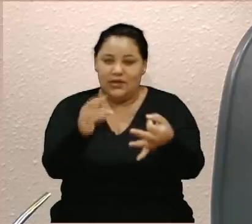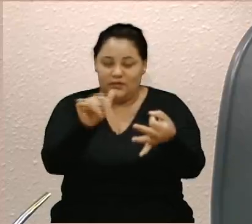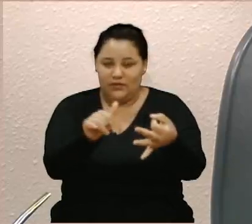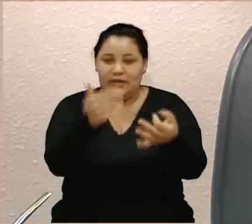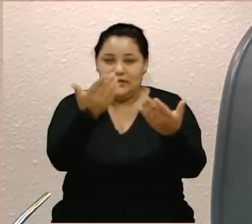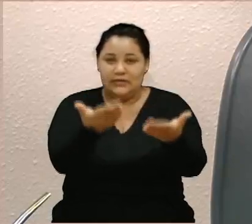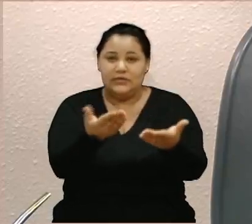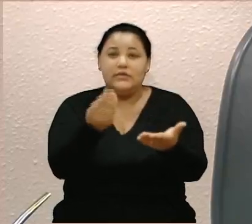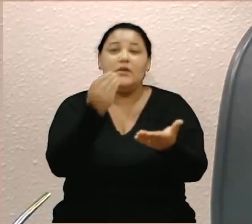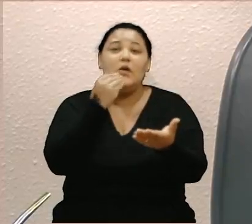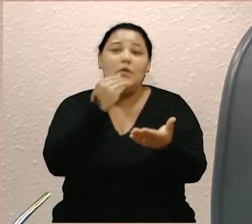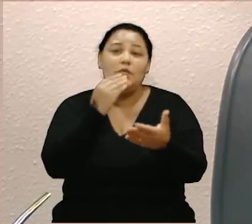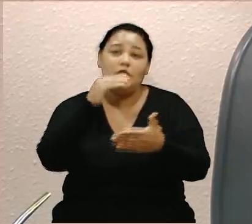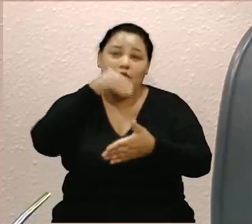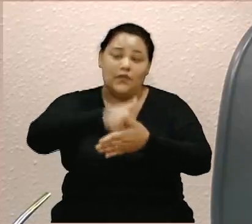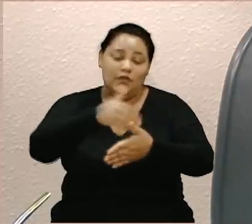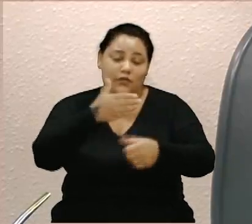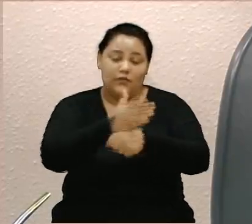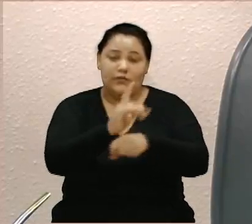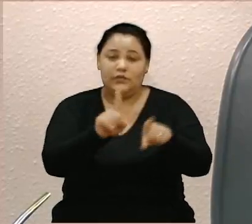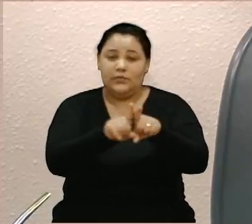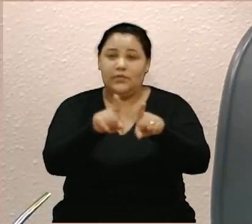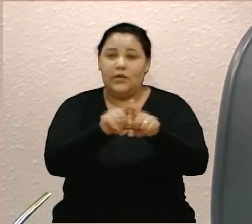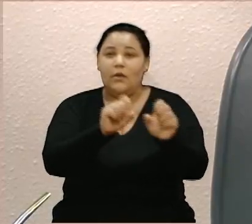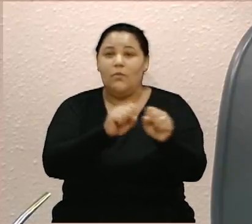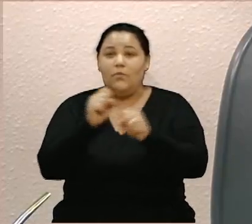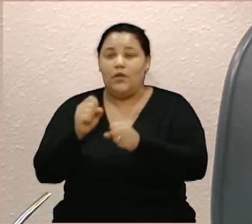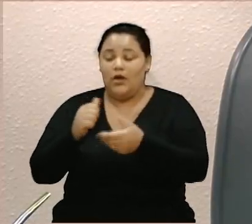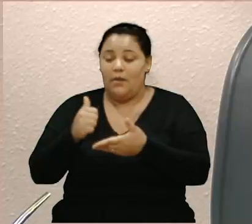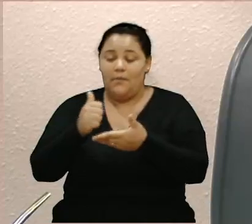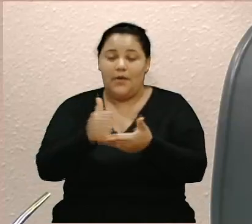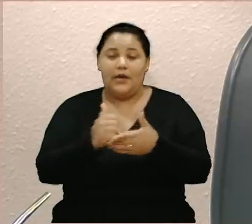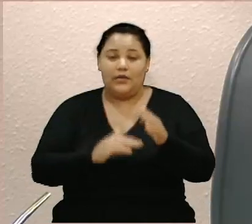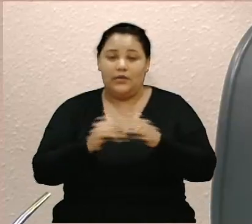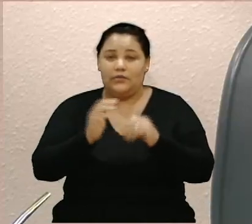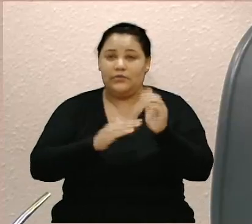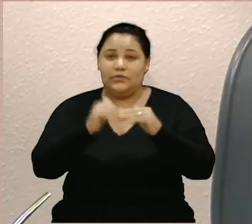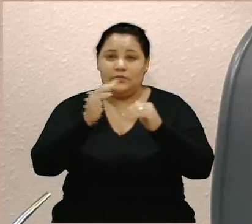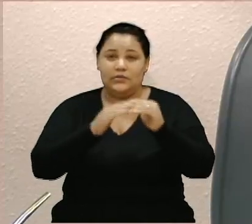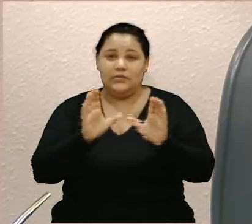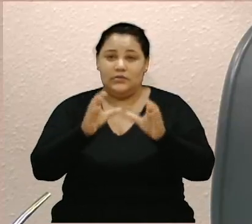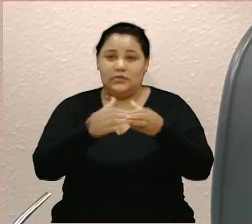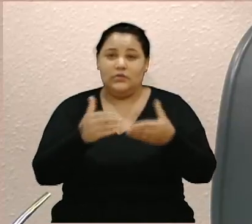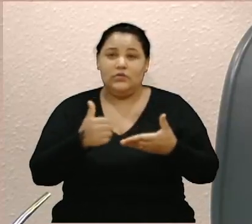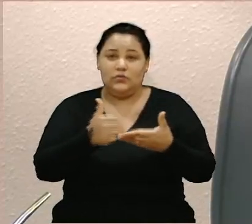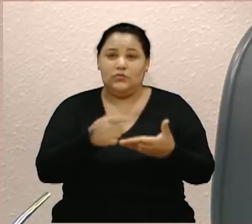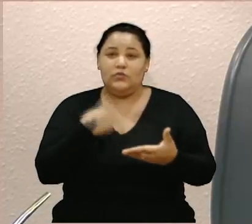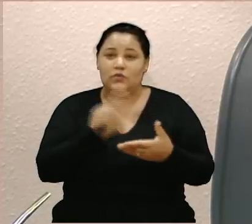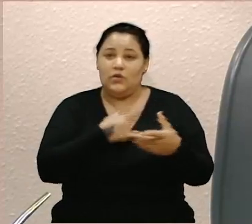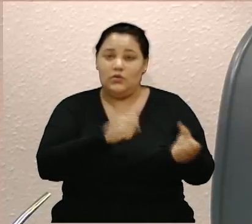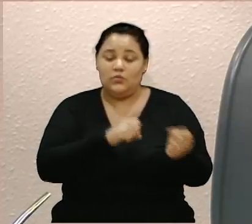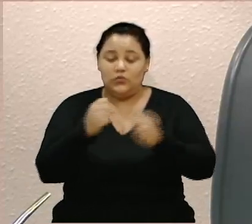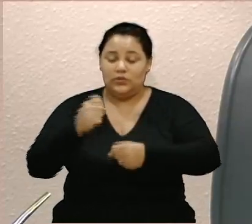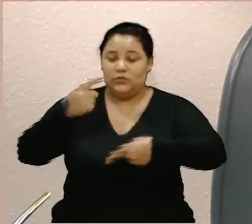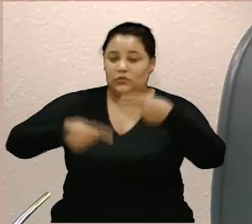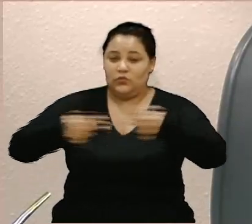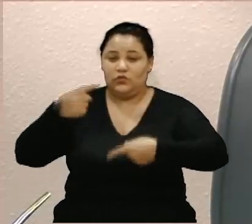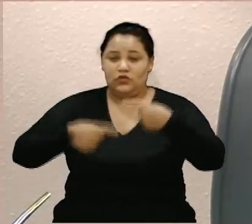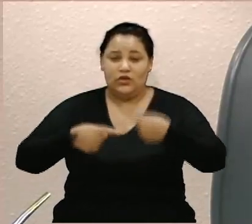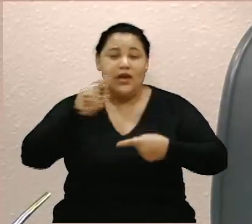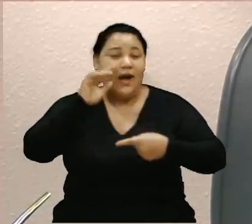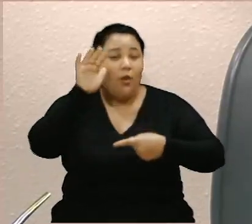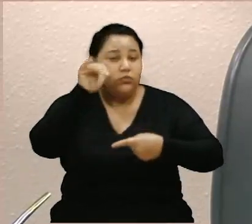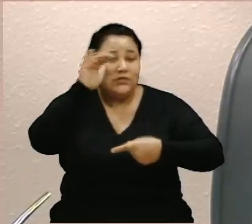obviamente, votarei a favor, né, e pode contar comigo na construção dessa frente para que nós possamos discutir, verificar os problemas da